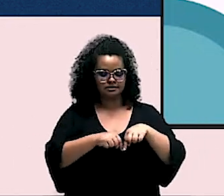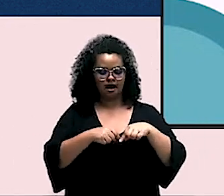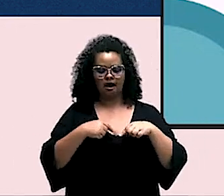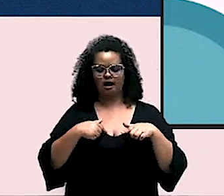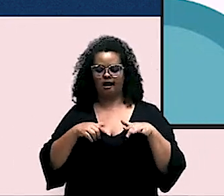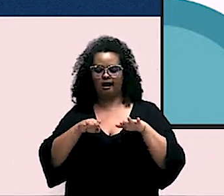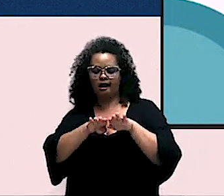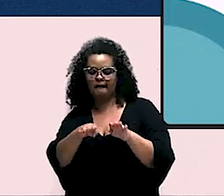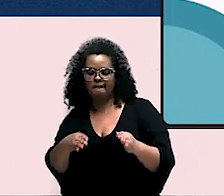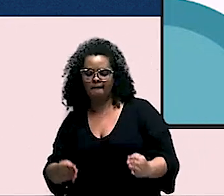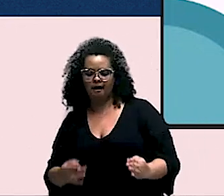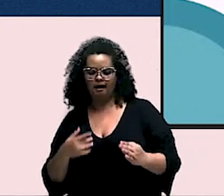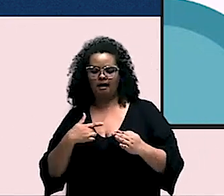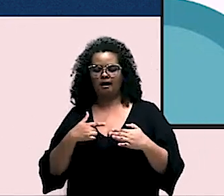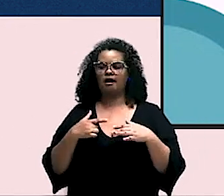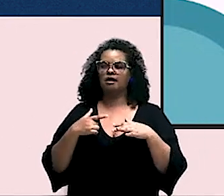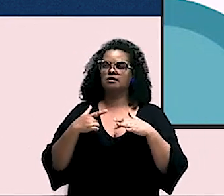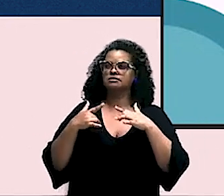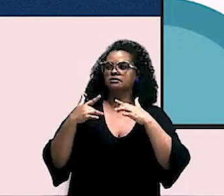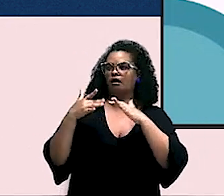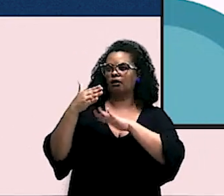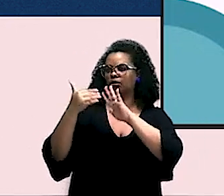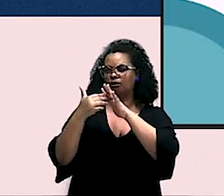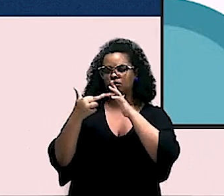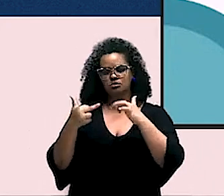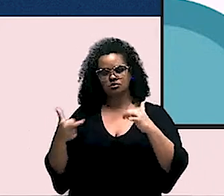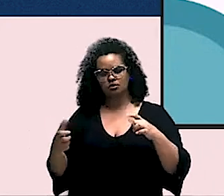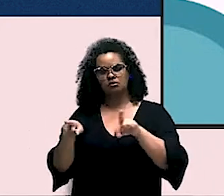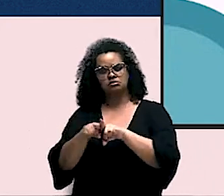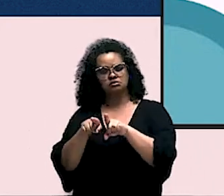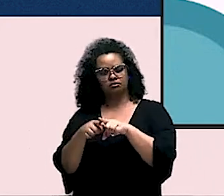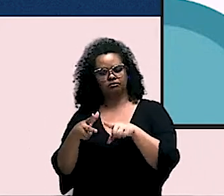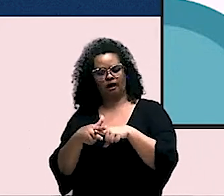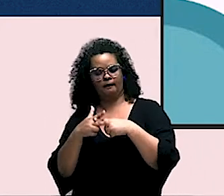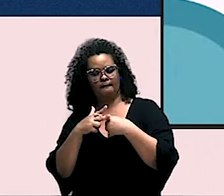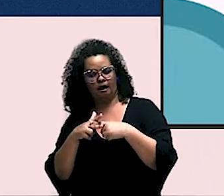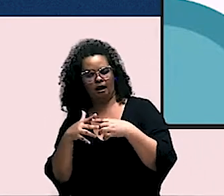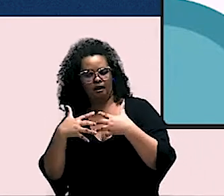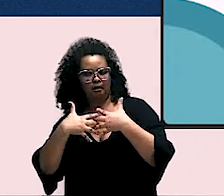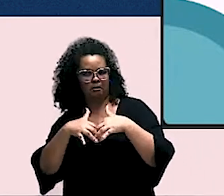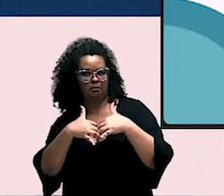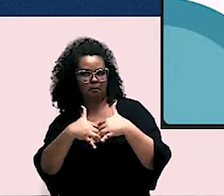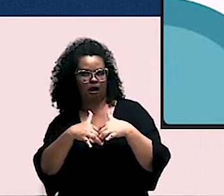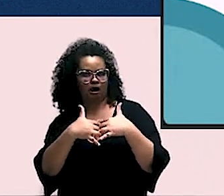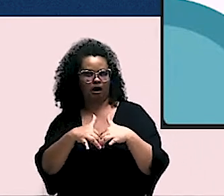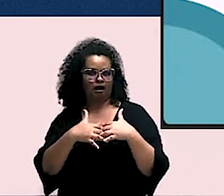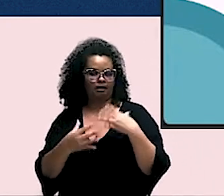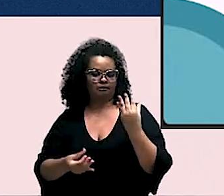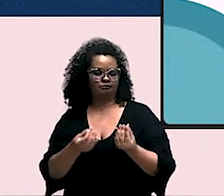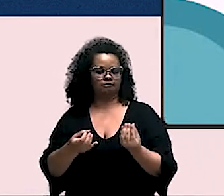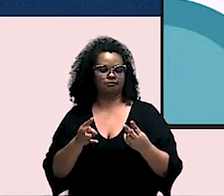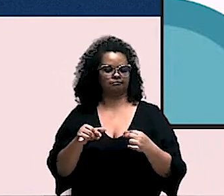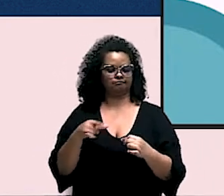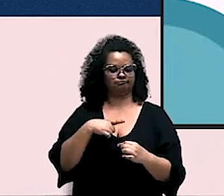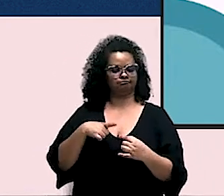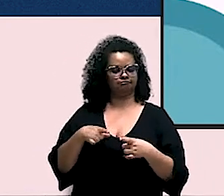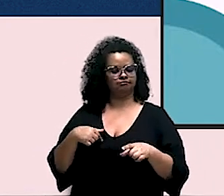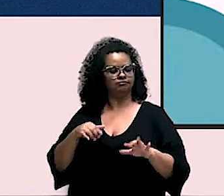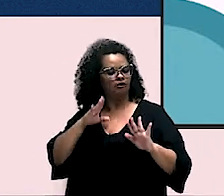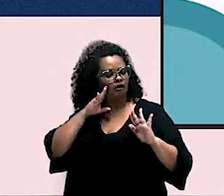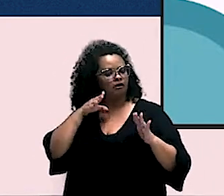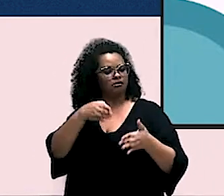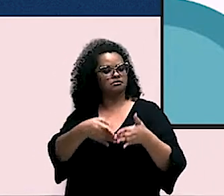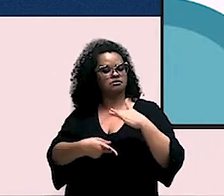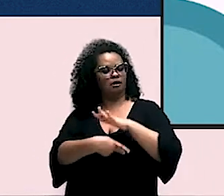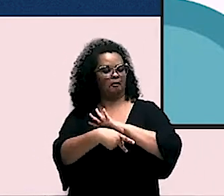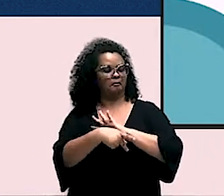mobiliário, de instalações físicas, também os equipamentos, né, e instrumentais que são relacionados à atenção materno-infantil,